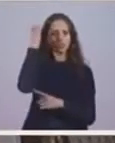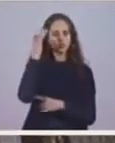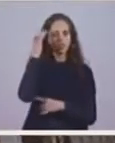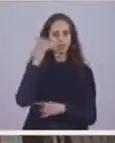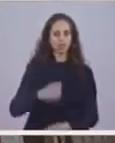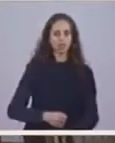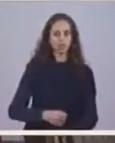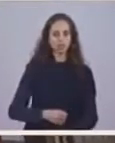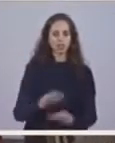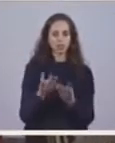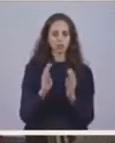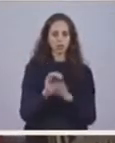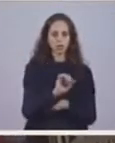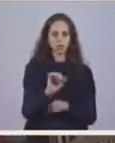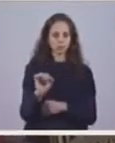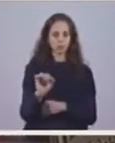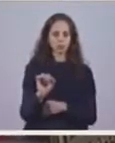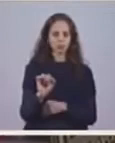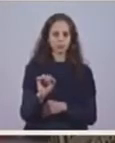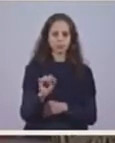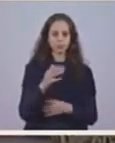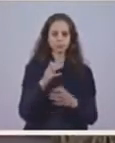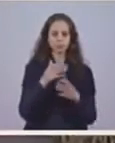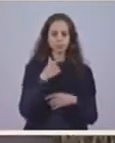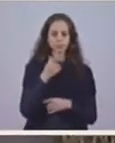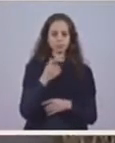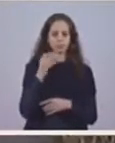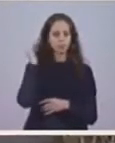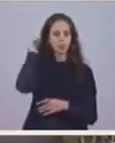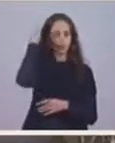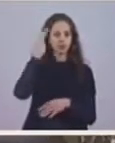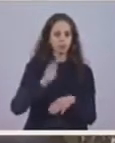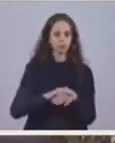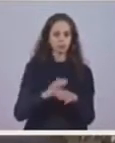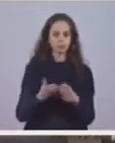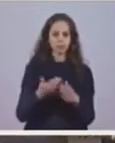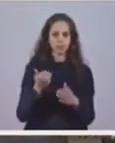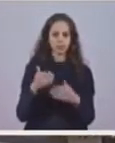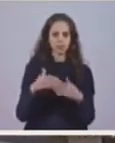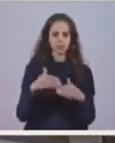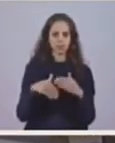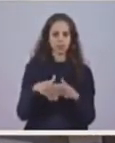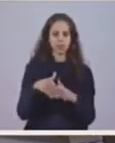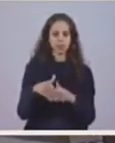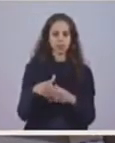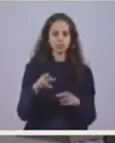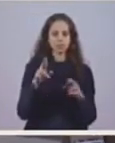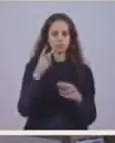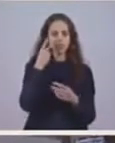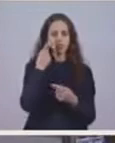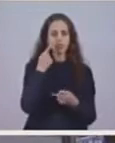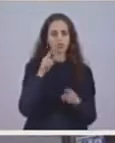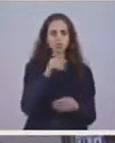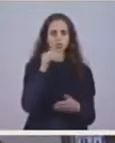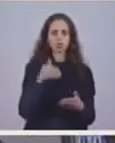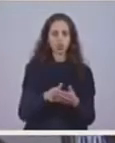Una, Santa, Católica e Apostólica. Professo um só batismo para a remissão dos pecados. E espero a ressurreição